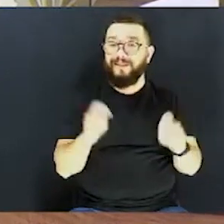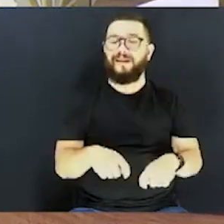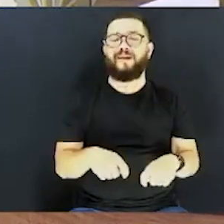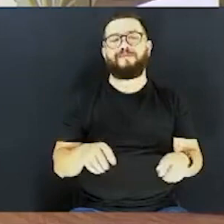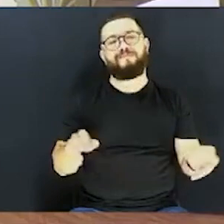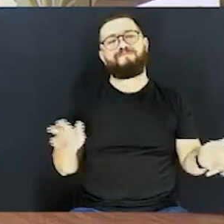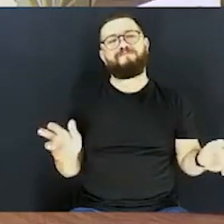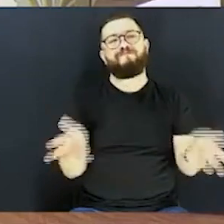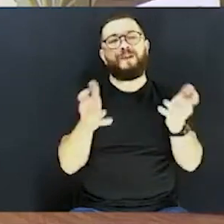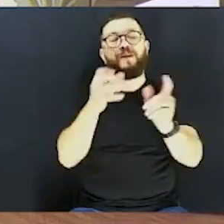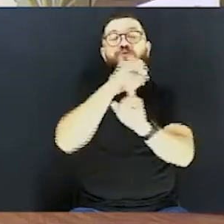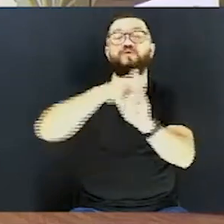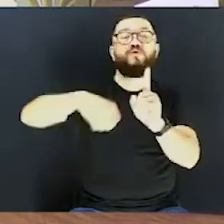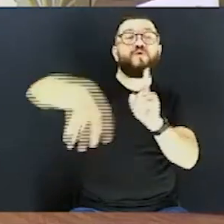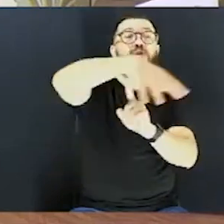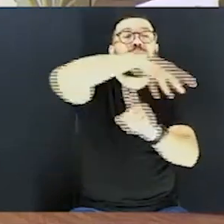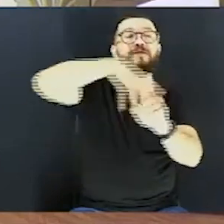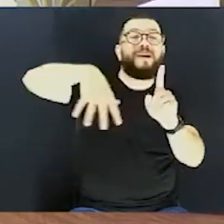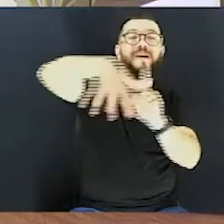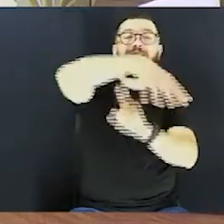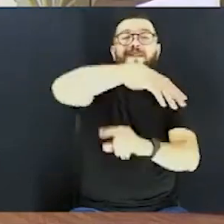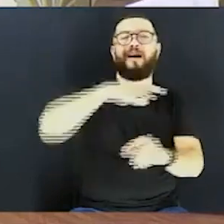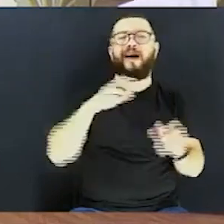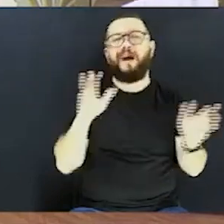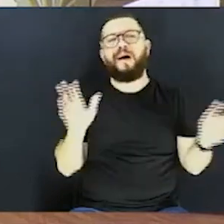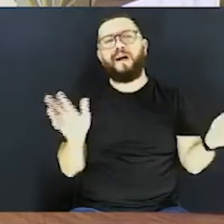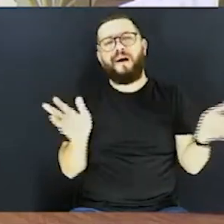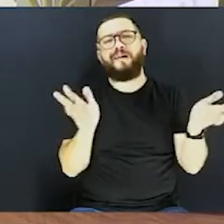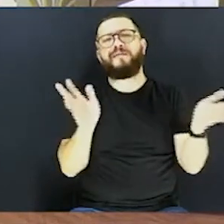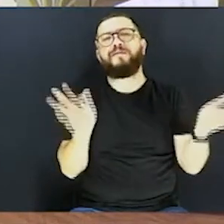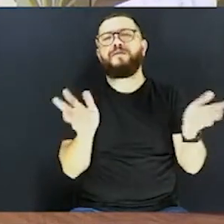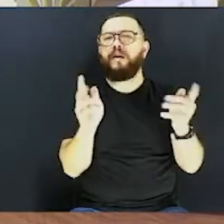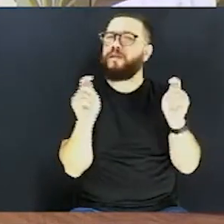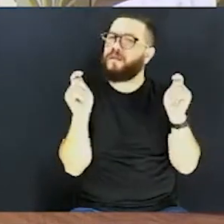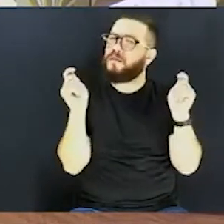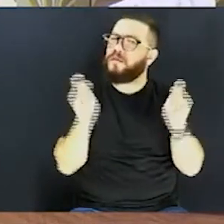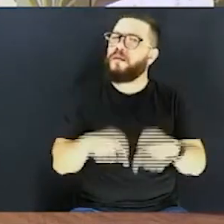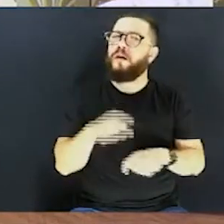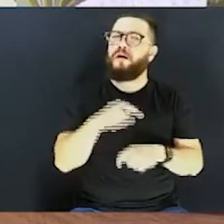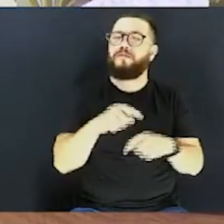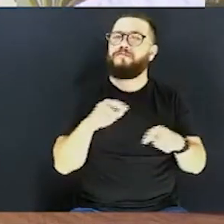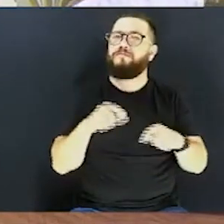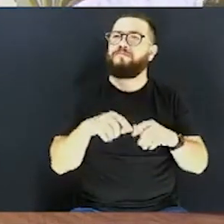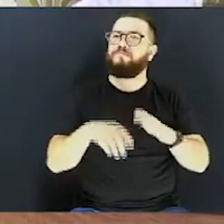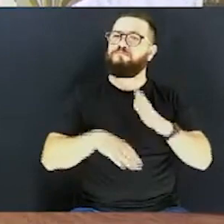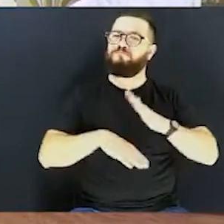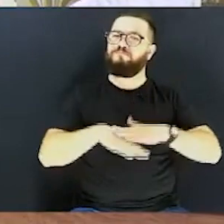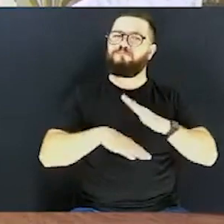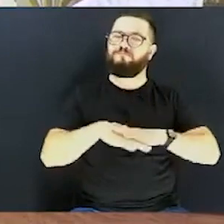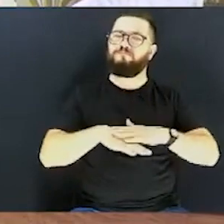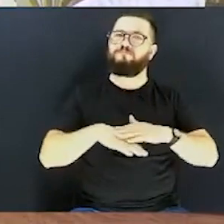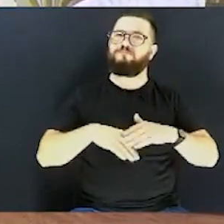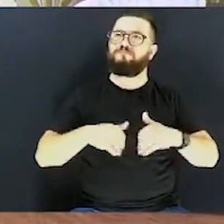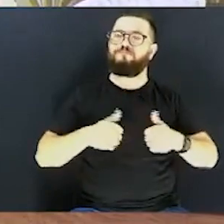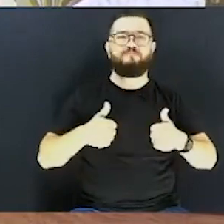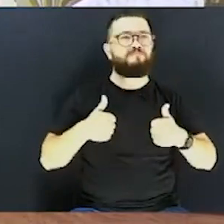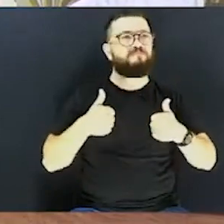ter pessoas muito mais ativas, muito mais lúcidas, com clareza de